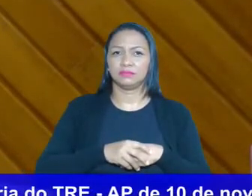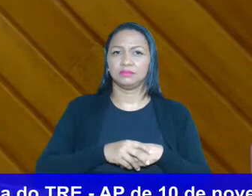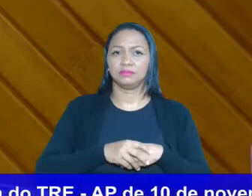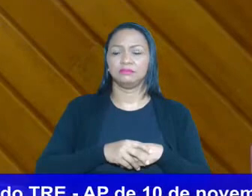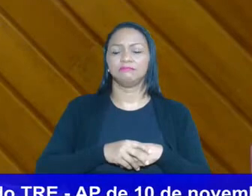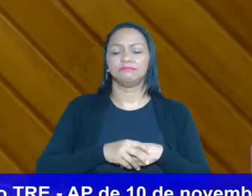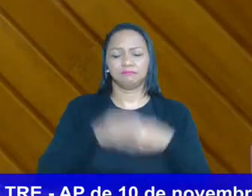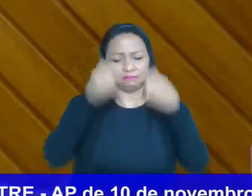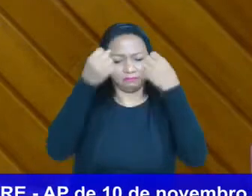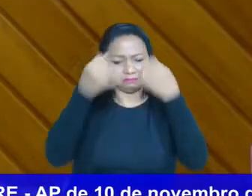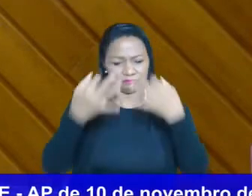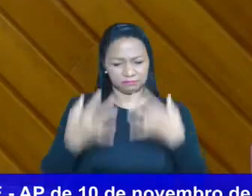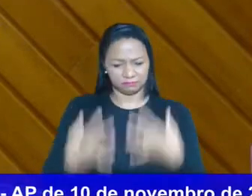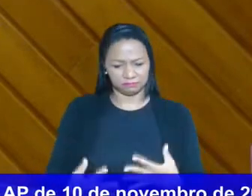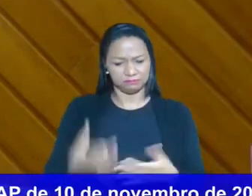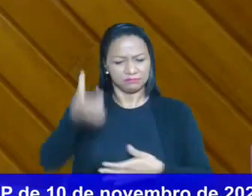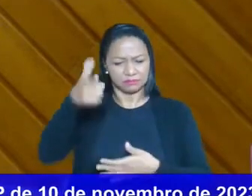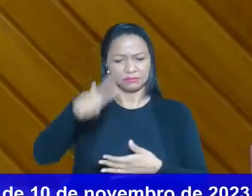reproduzir aqui